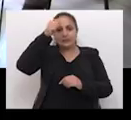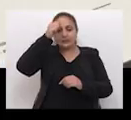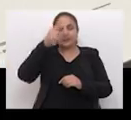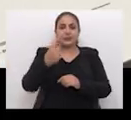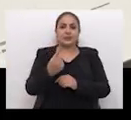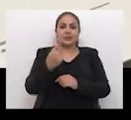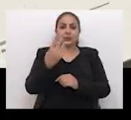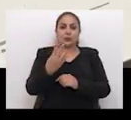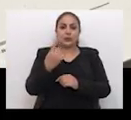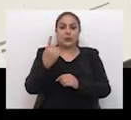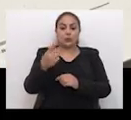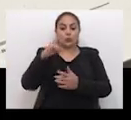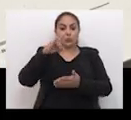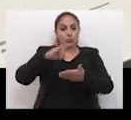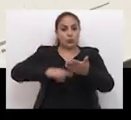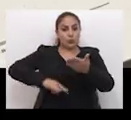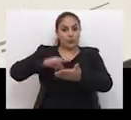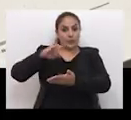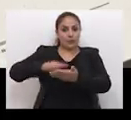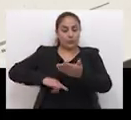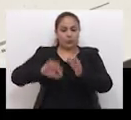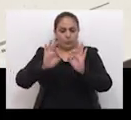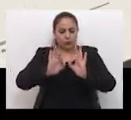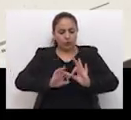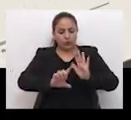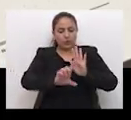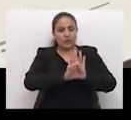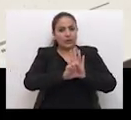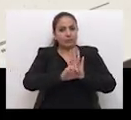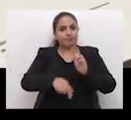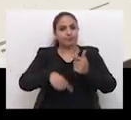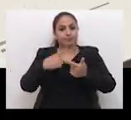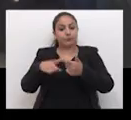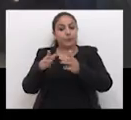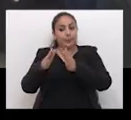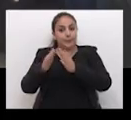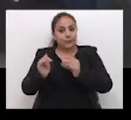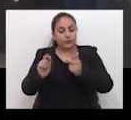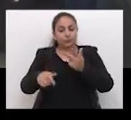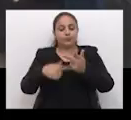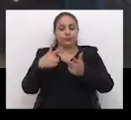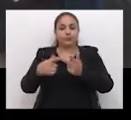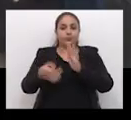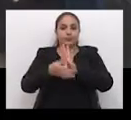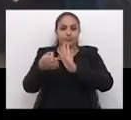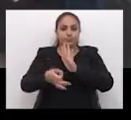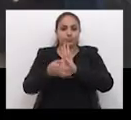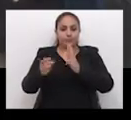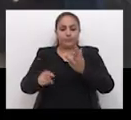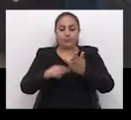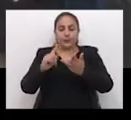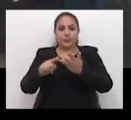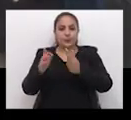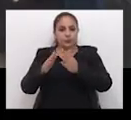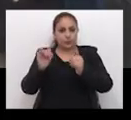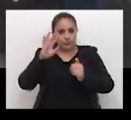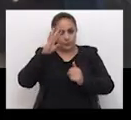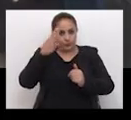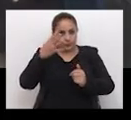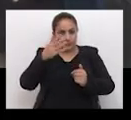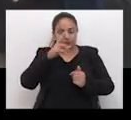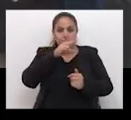parlamentares analisaram 141 documentos, entre projetos de lei, requerimentos, indicações e pedidos